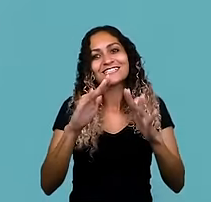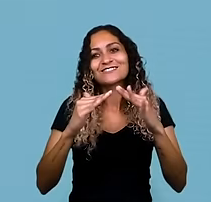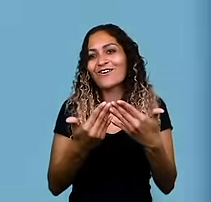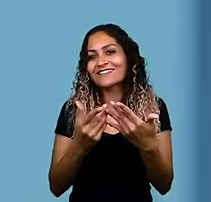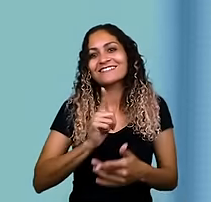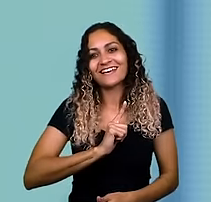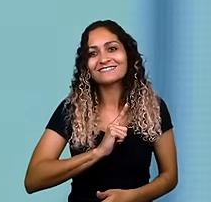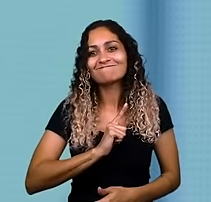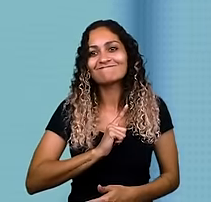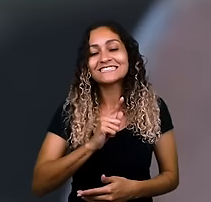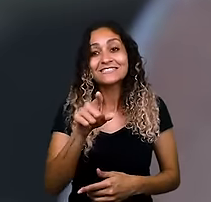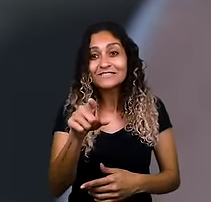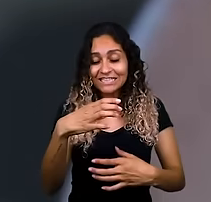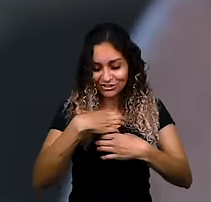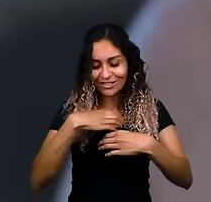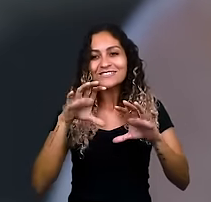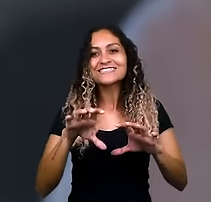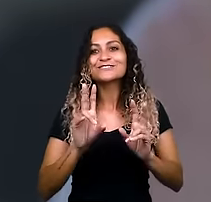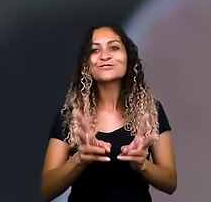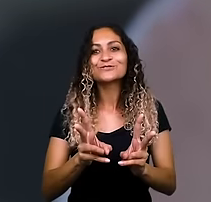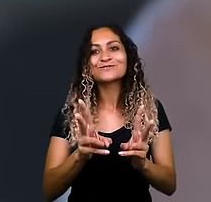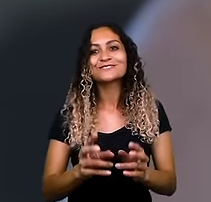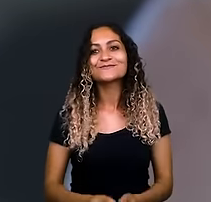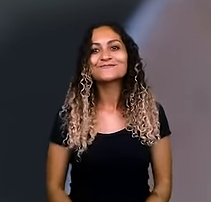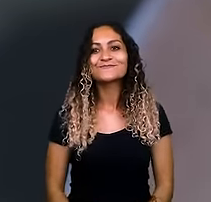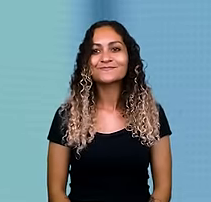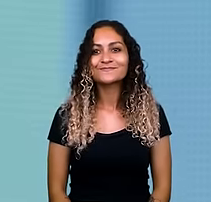na escola. E jamais perca a sua essência.